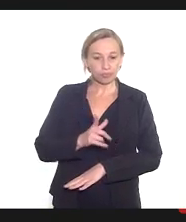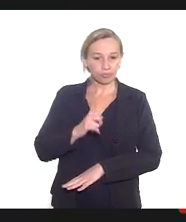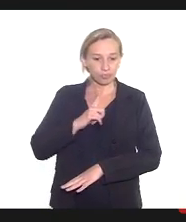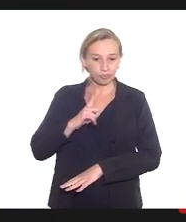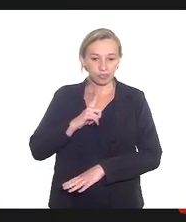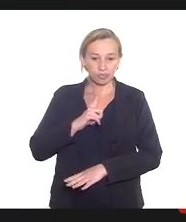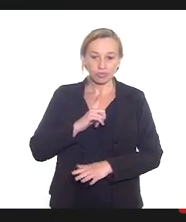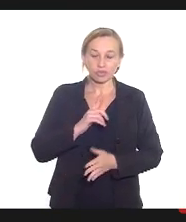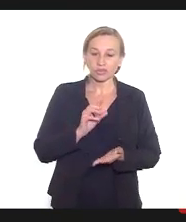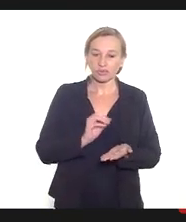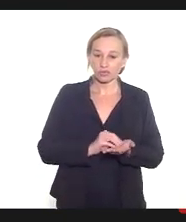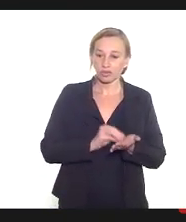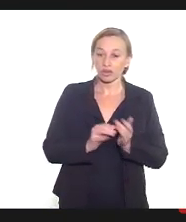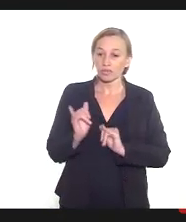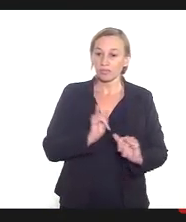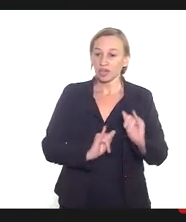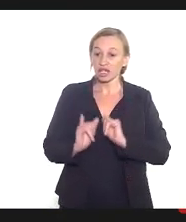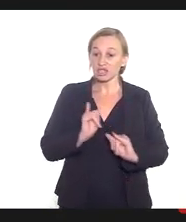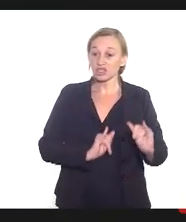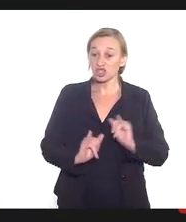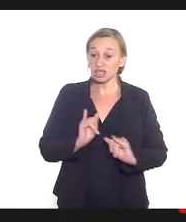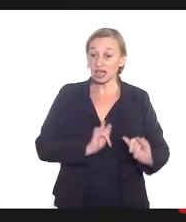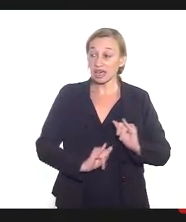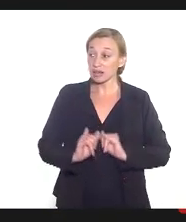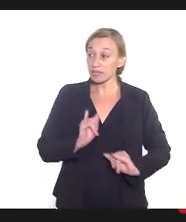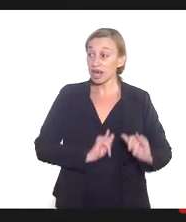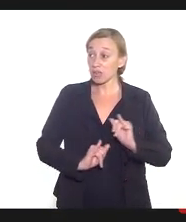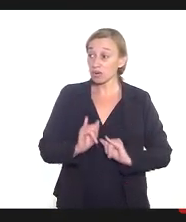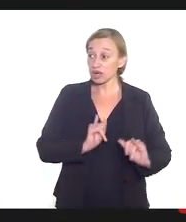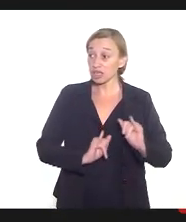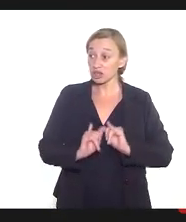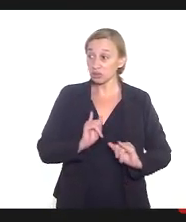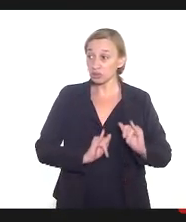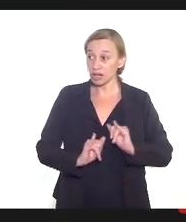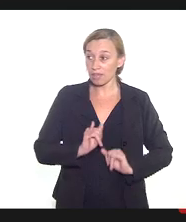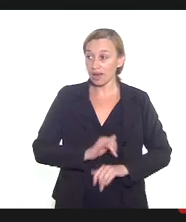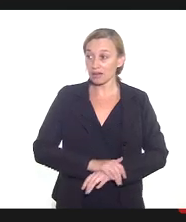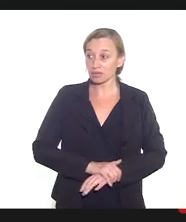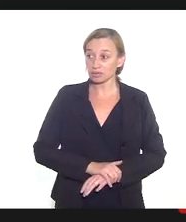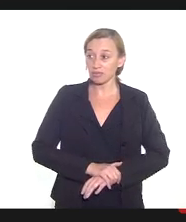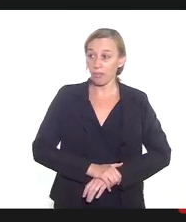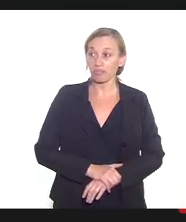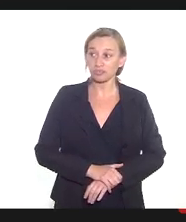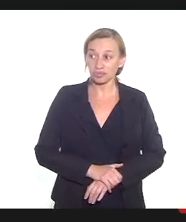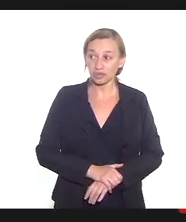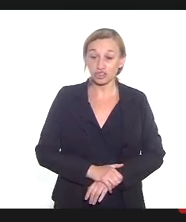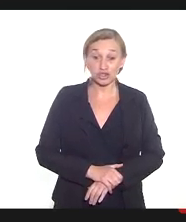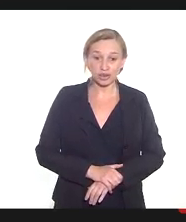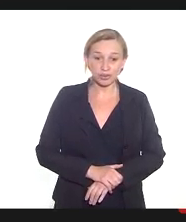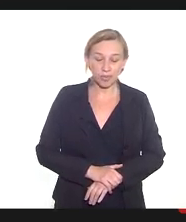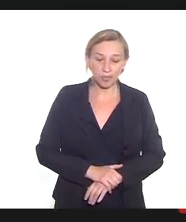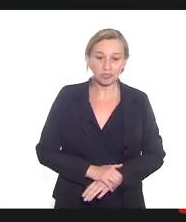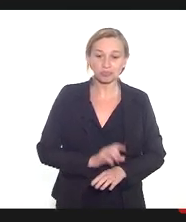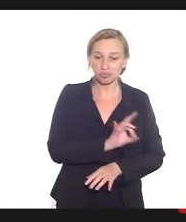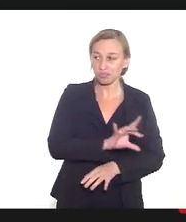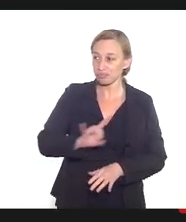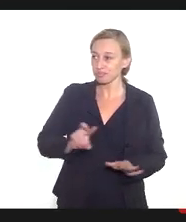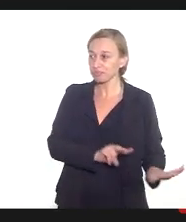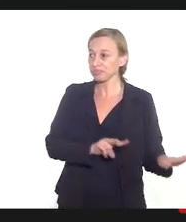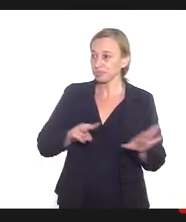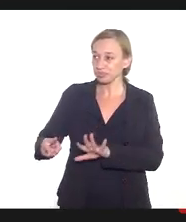desinformação e fake News em e agora né cada semana uma